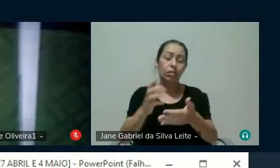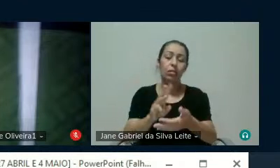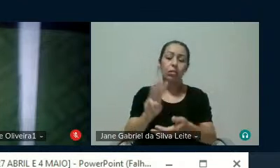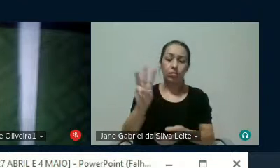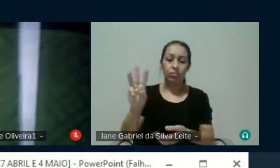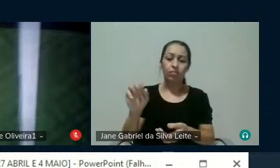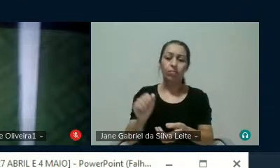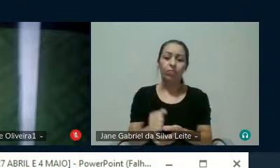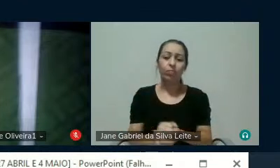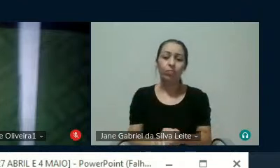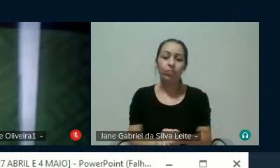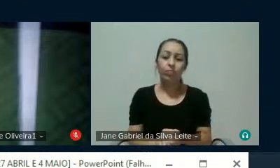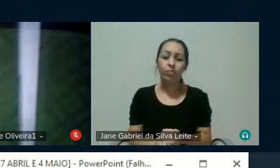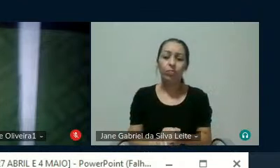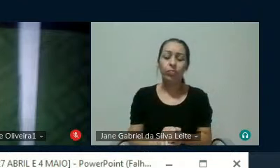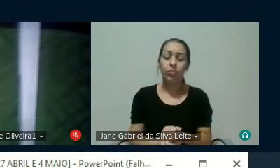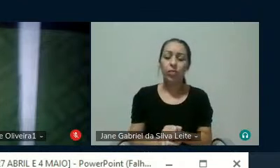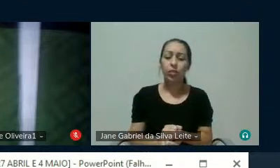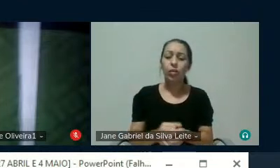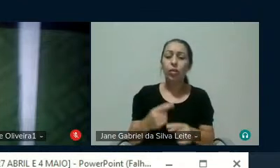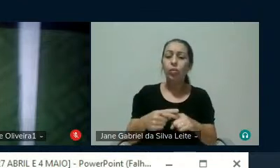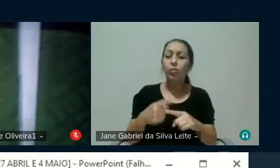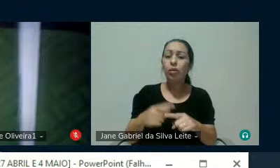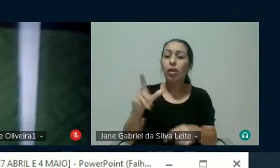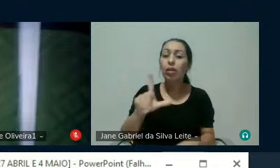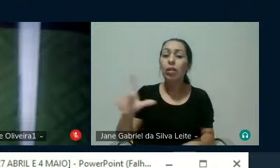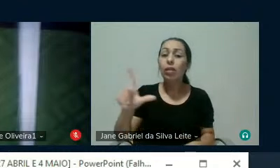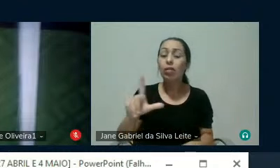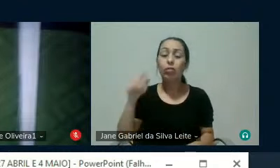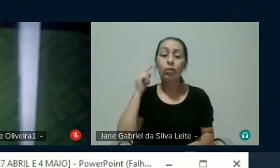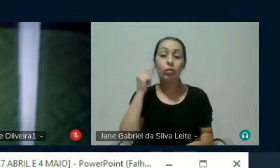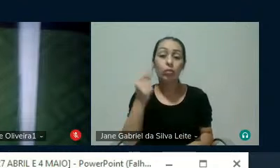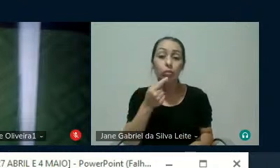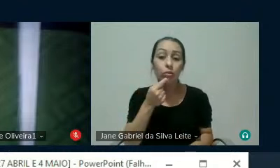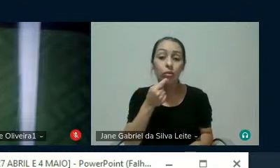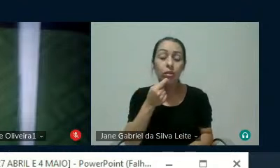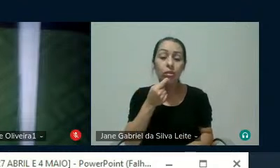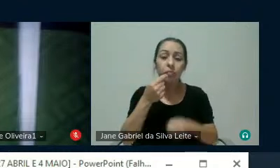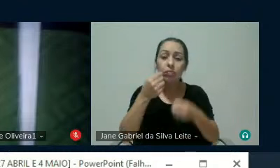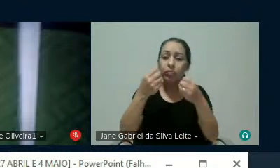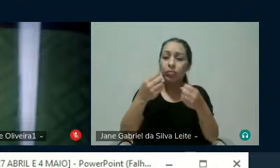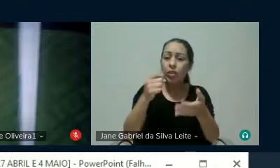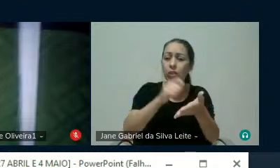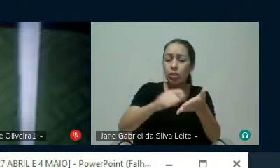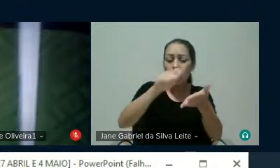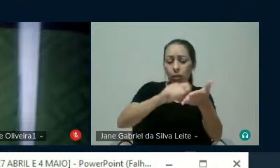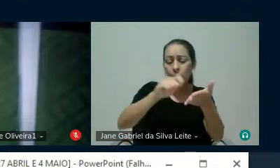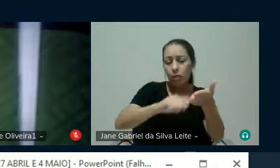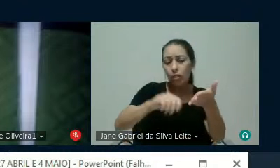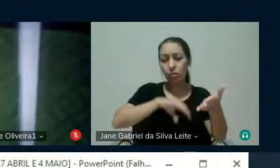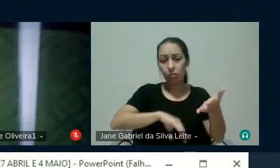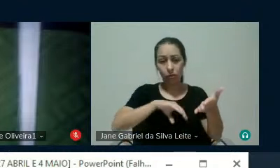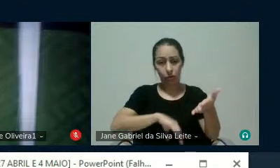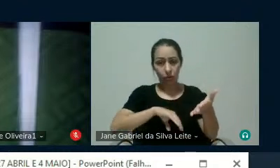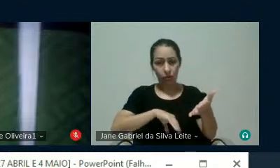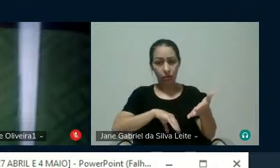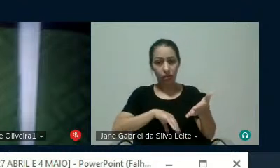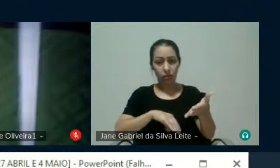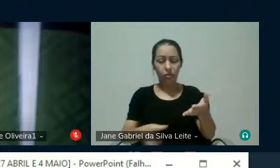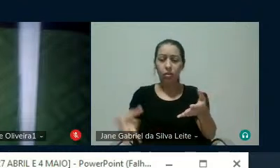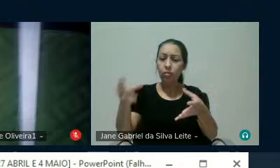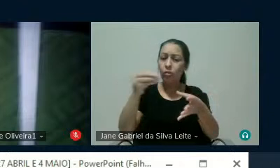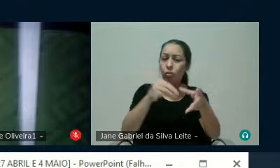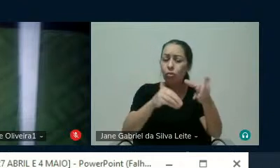Porque a literatura surda escrita em língua portuguesa, ela recebe influência de outras obras brasileiras, de outras